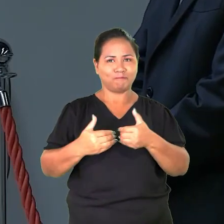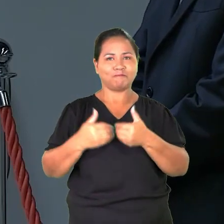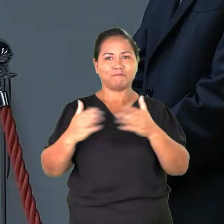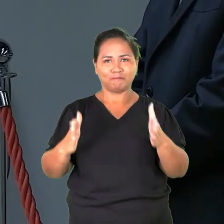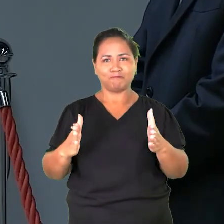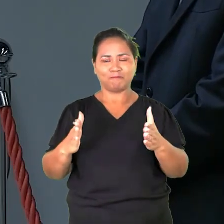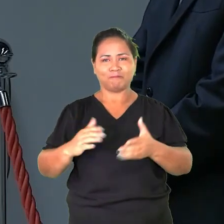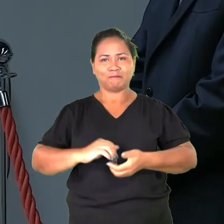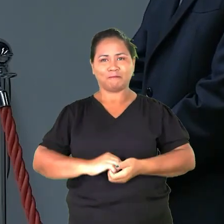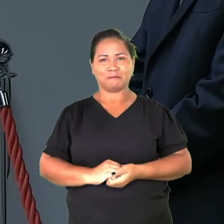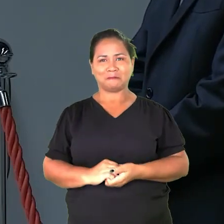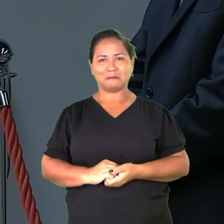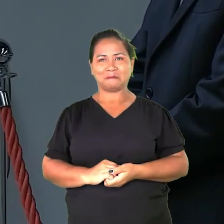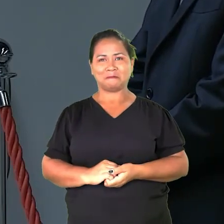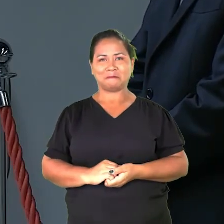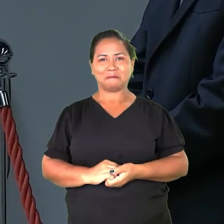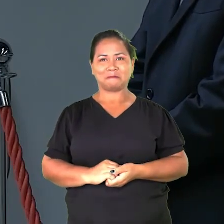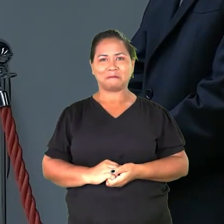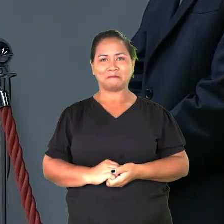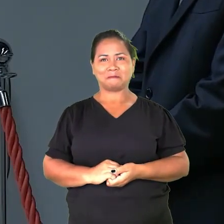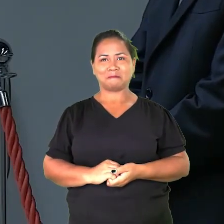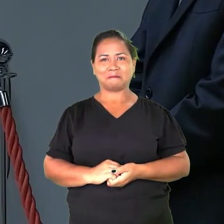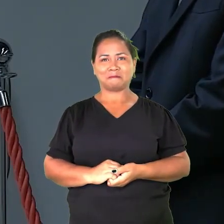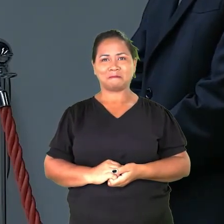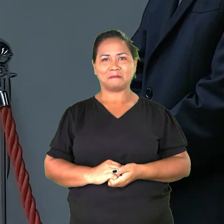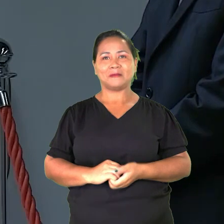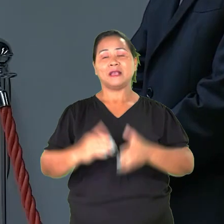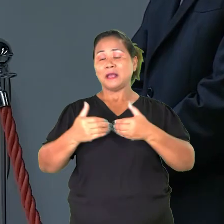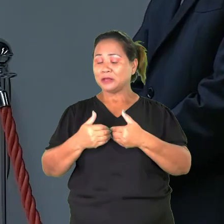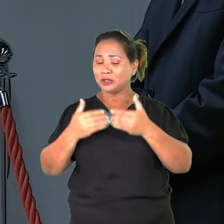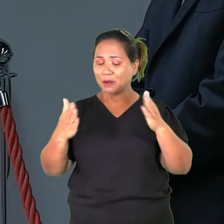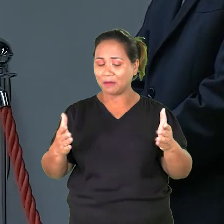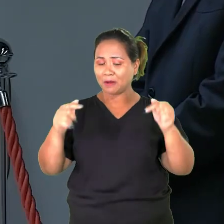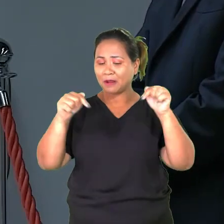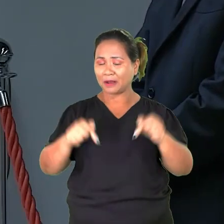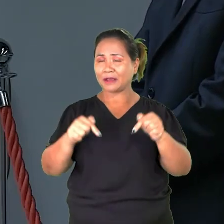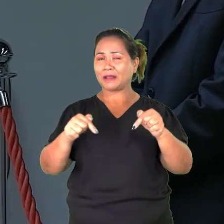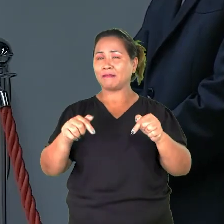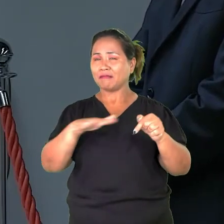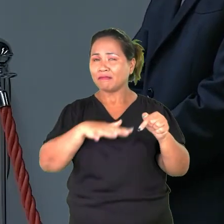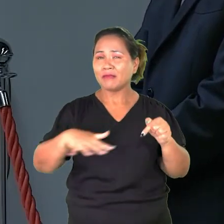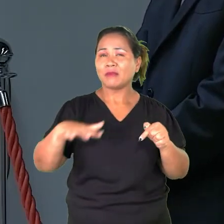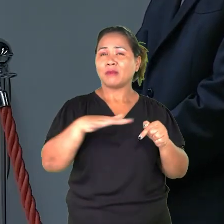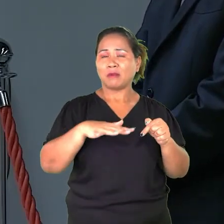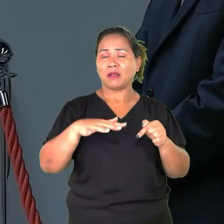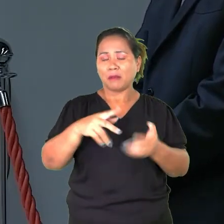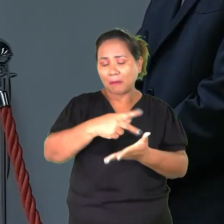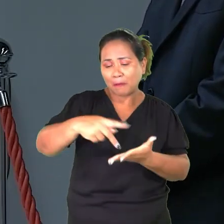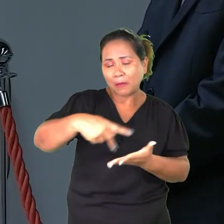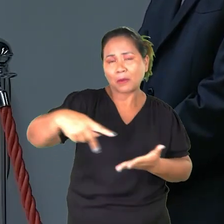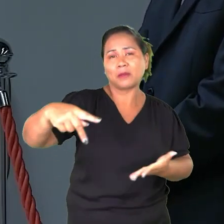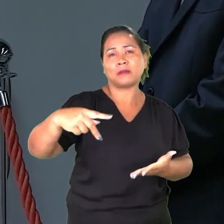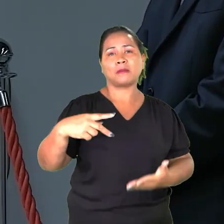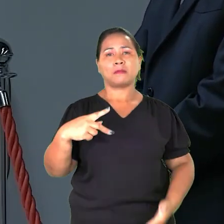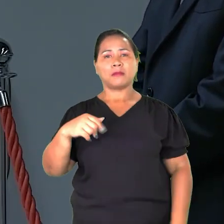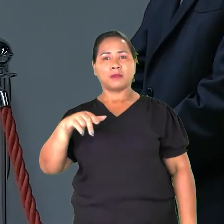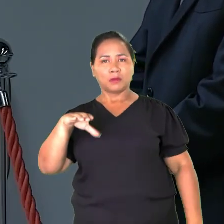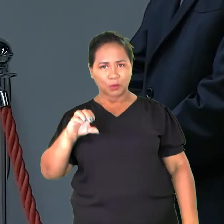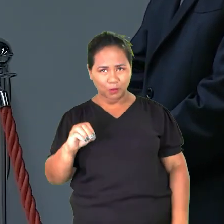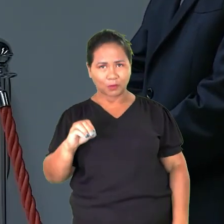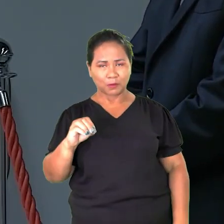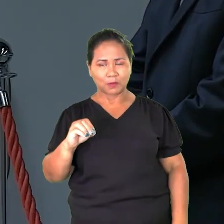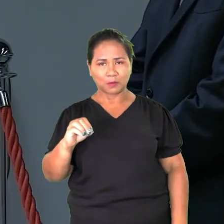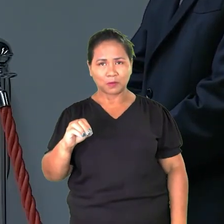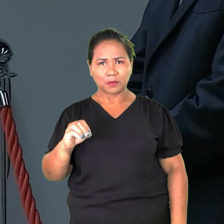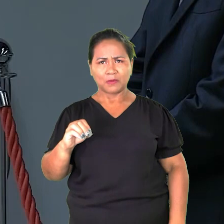senhor, de inaugurarmos ainda na sua gestão esse espaço democrático, poeta Paulo Bonfim. E eu não